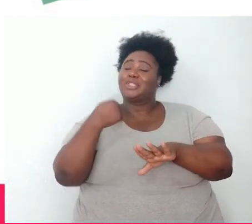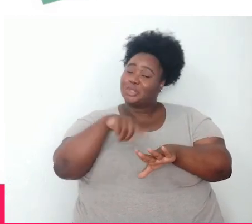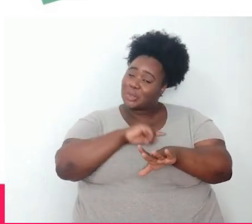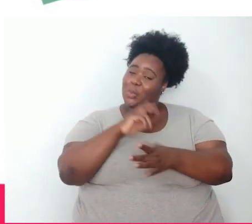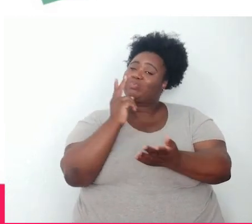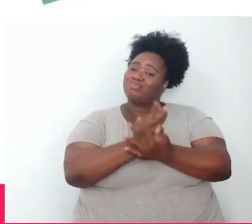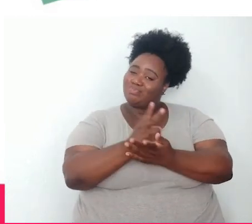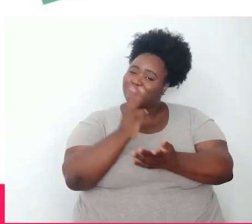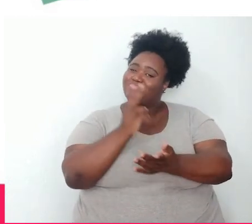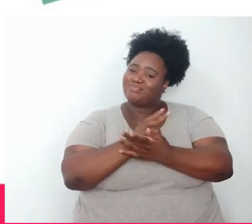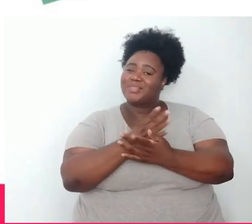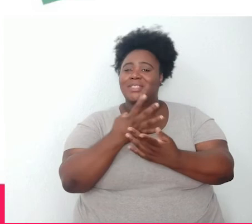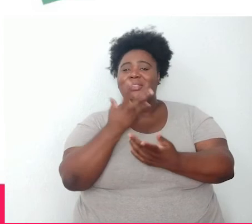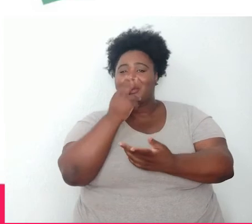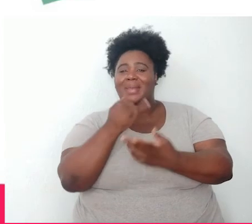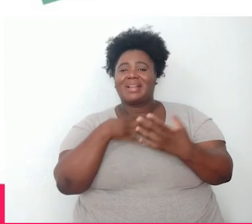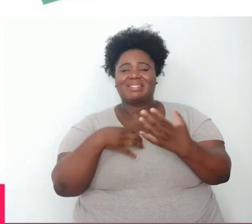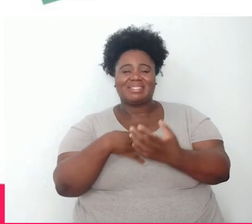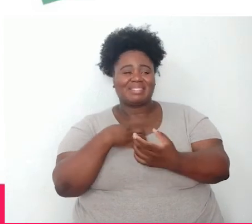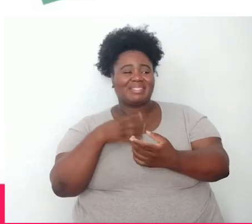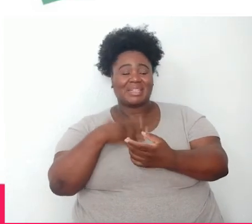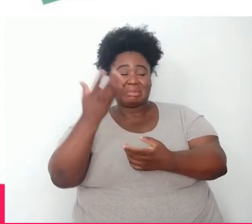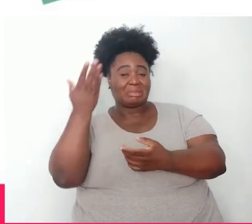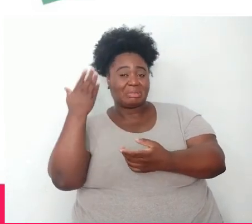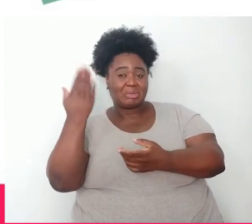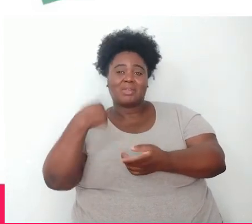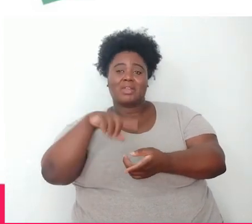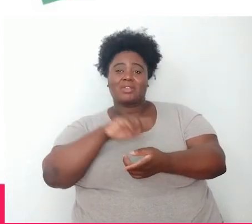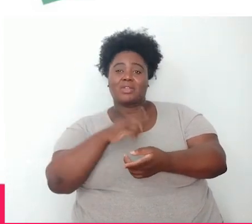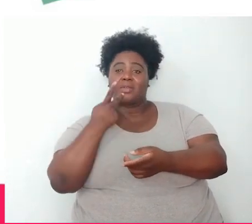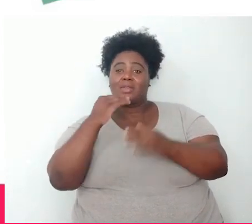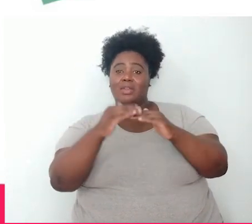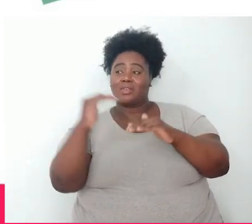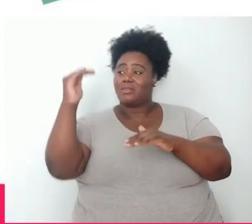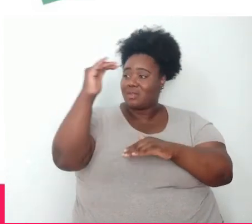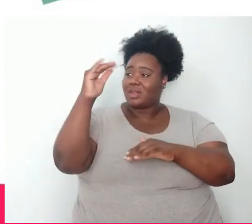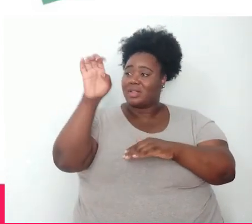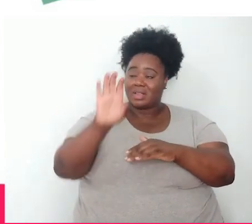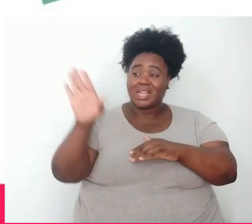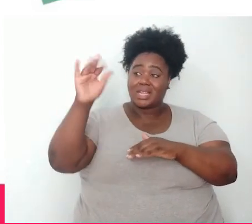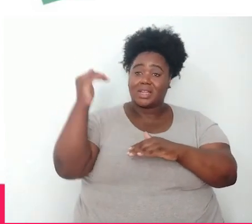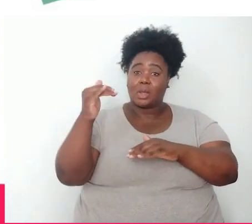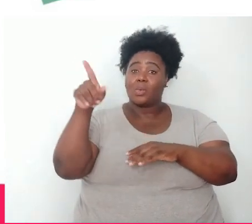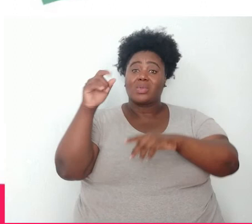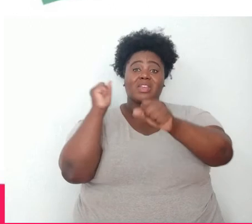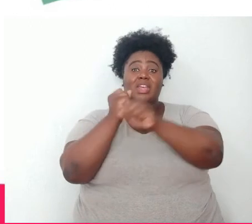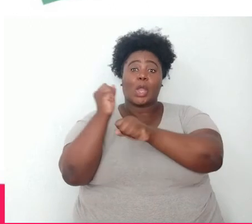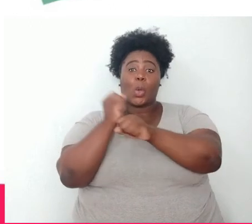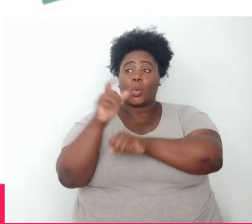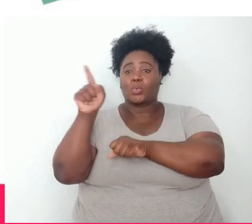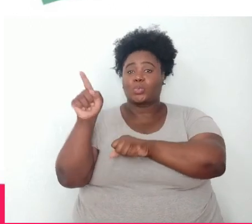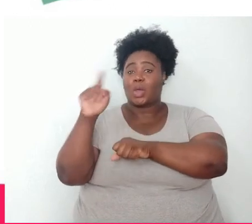ainda temos um ranço de uma leitura colonialista, onde coloca o colonizador como o que